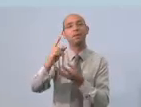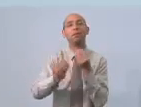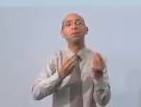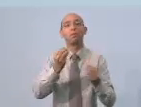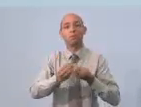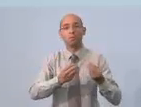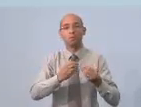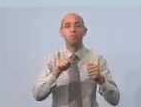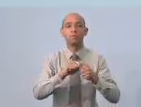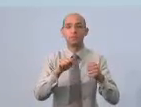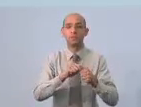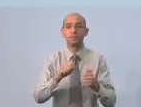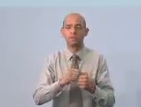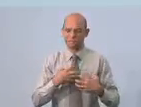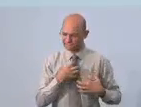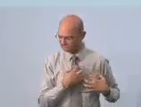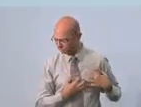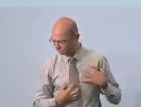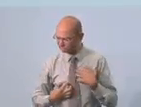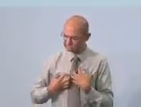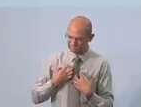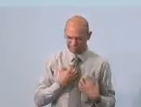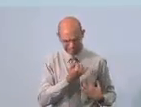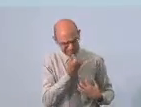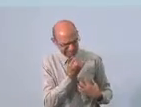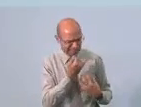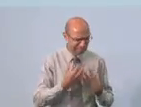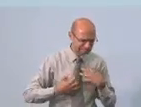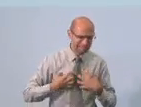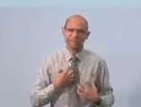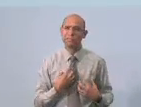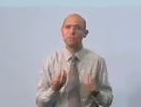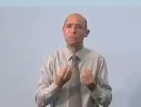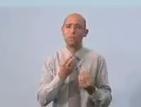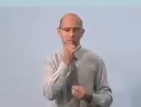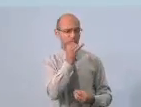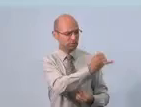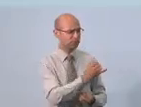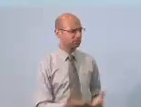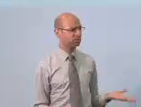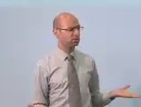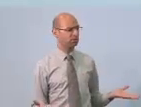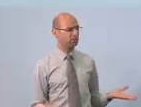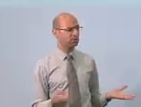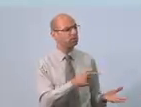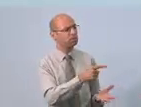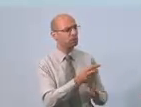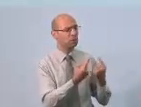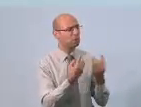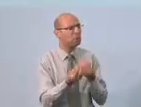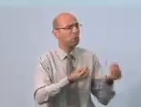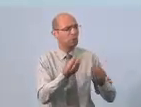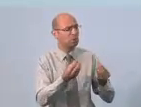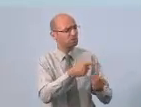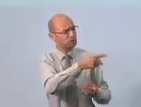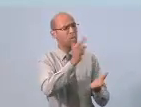fazendo a ele, no meio daquela angústia, daquela decepção, disse assim para Jó: você vai